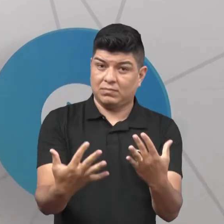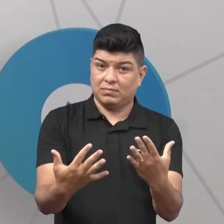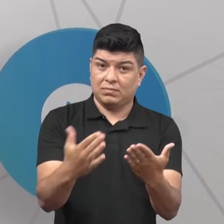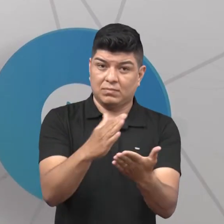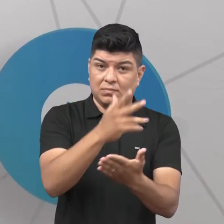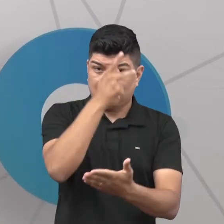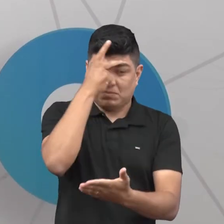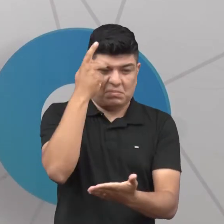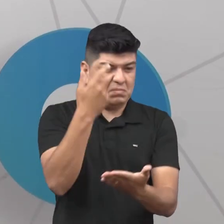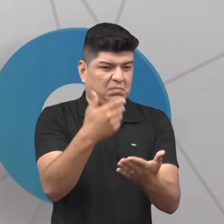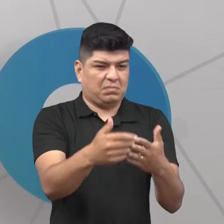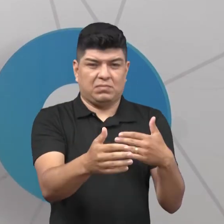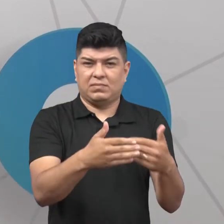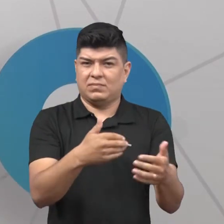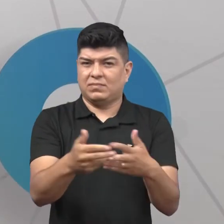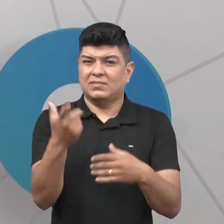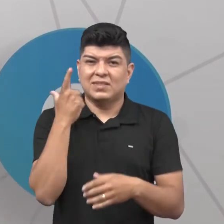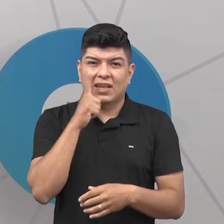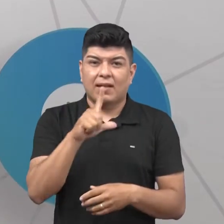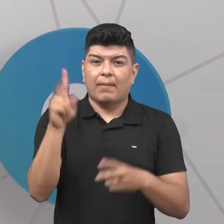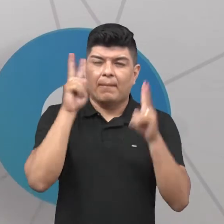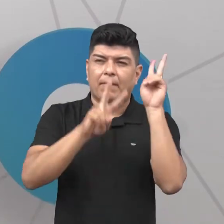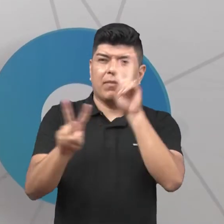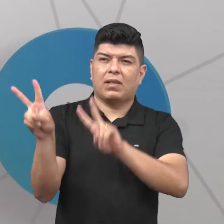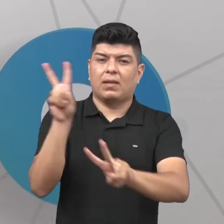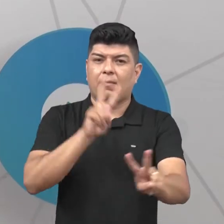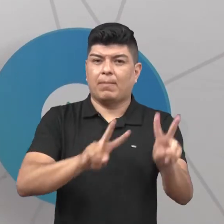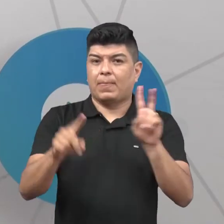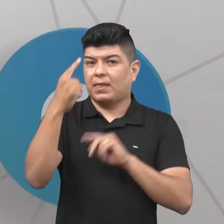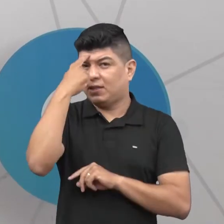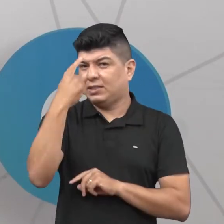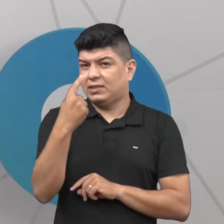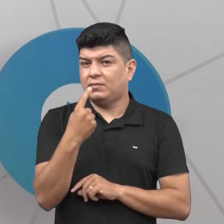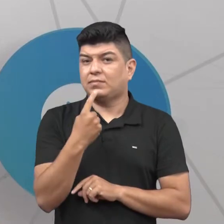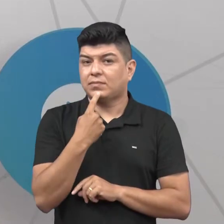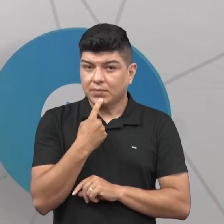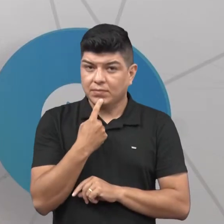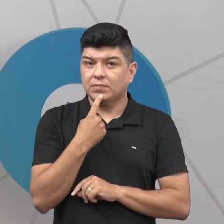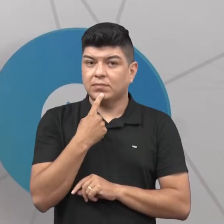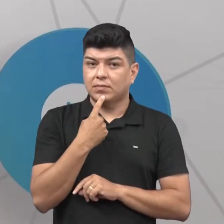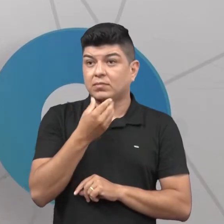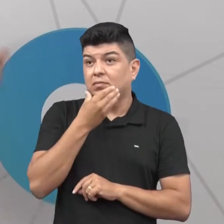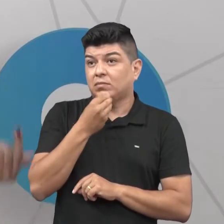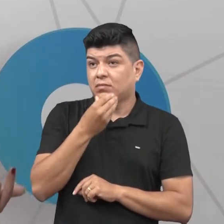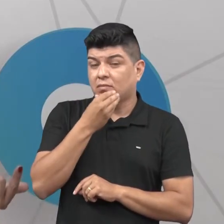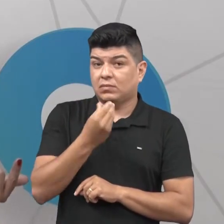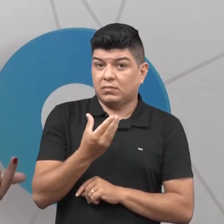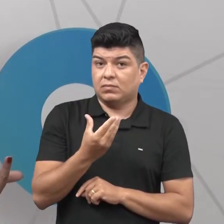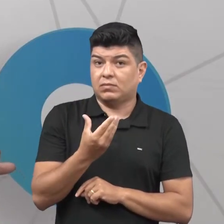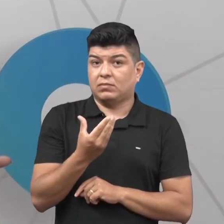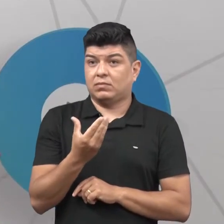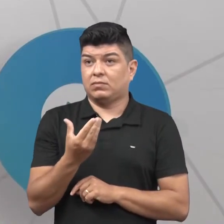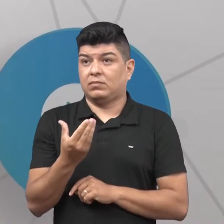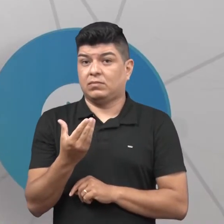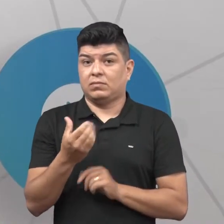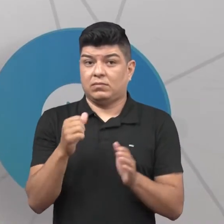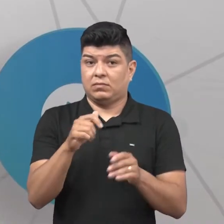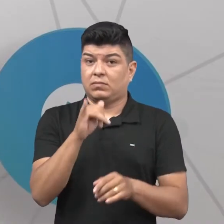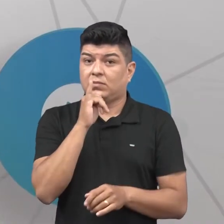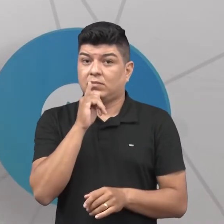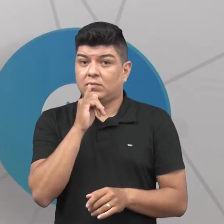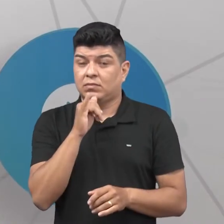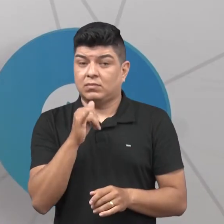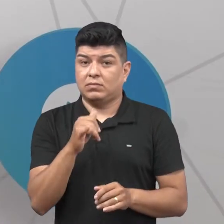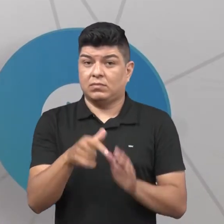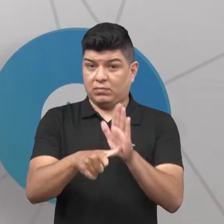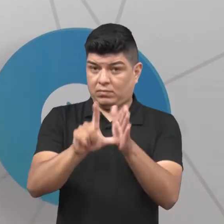outra pessoa que conseguisse visualizar uma imagem o que é um centauro, o que é, né, no exemplo anterior, um Papai